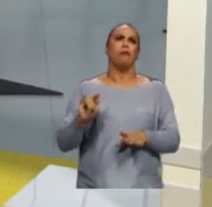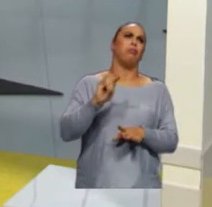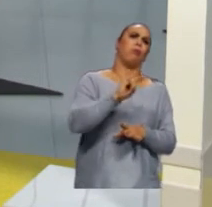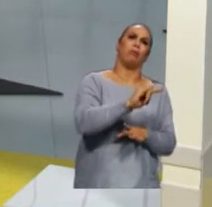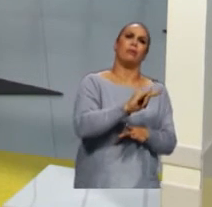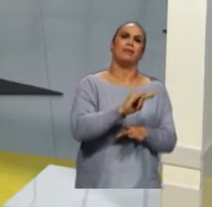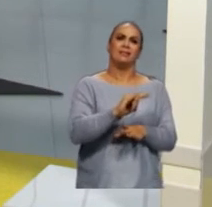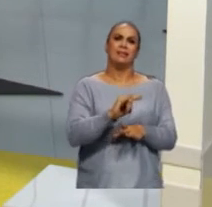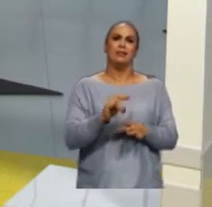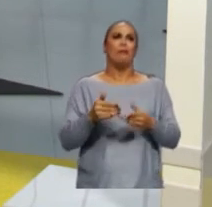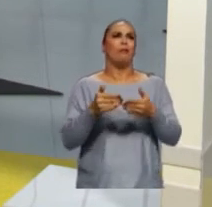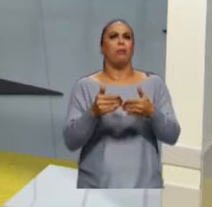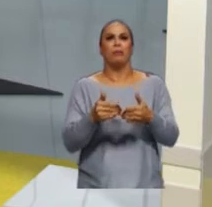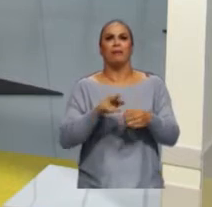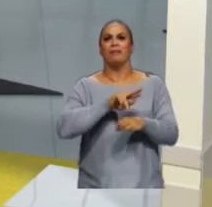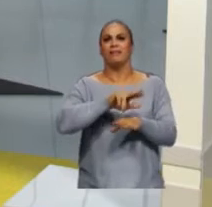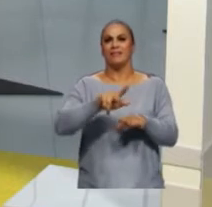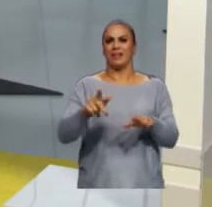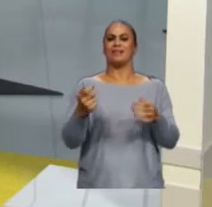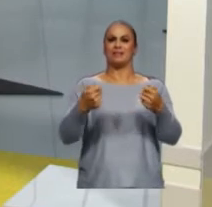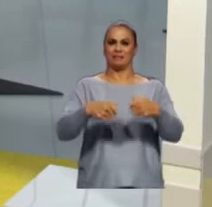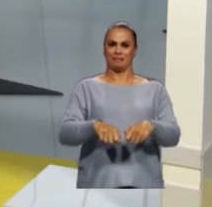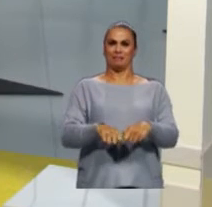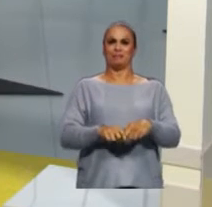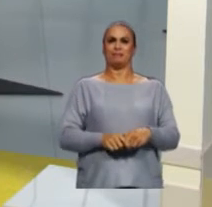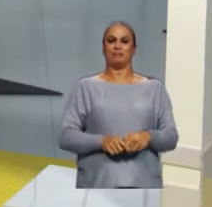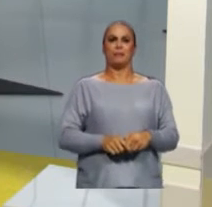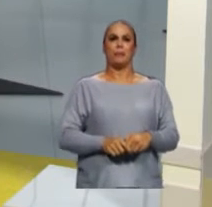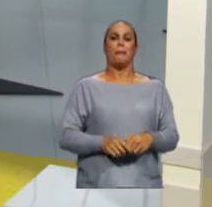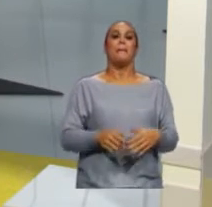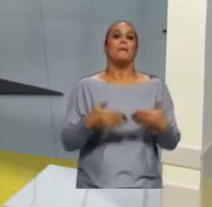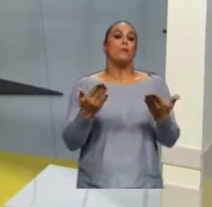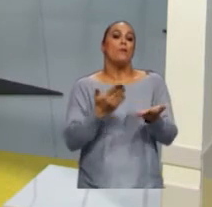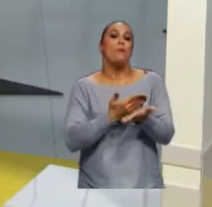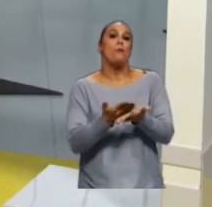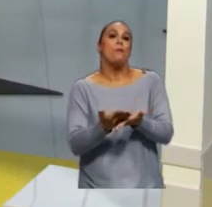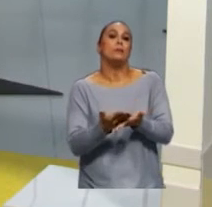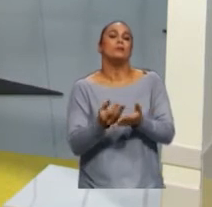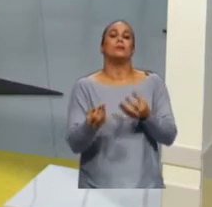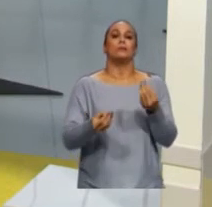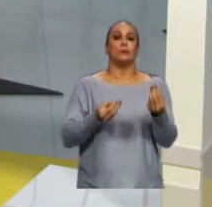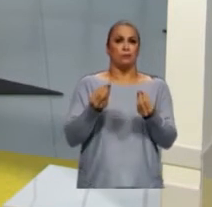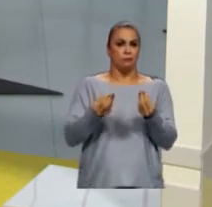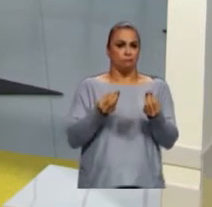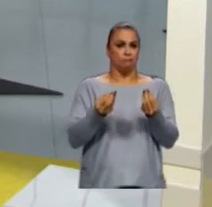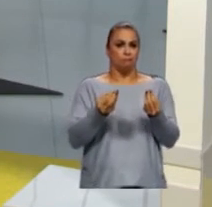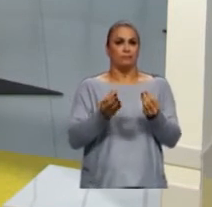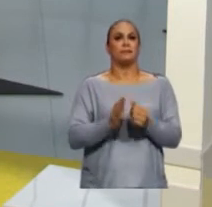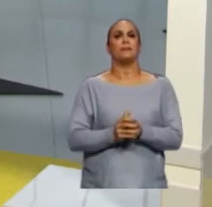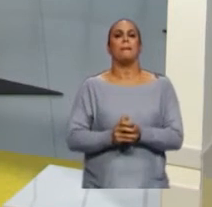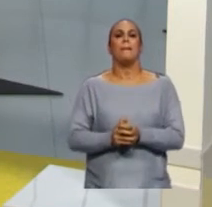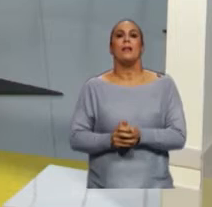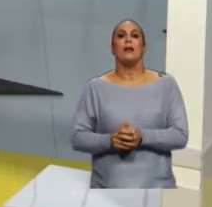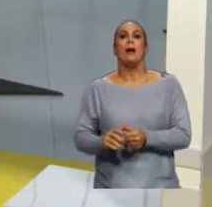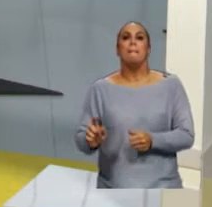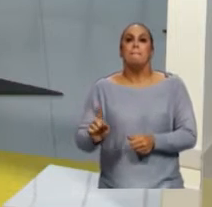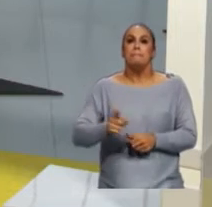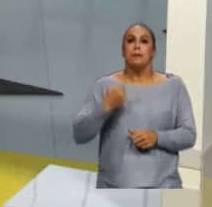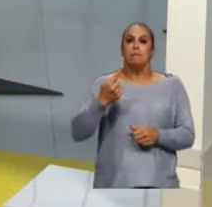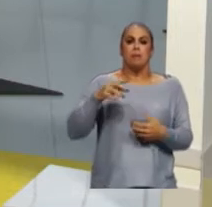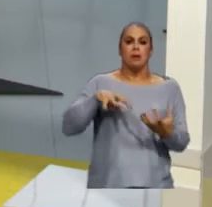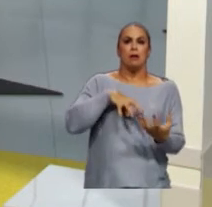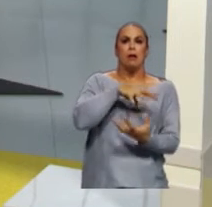origens, então, dessa globalização? Vamos retomar? A origem da globalização vem da primeira